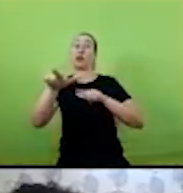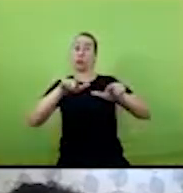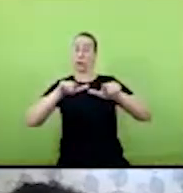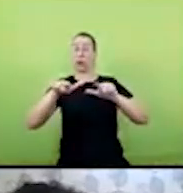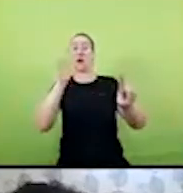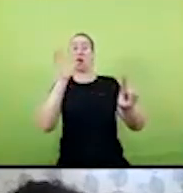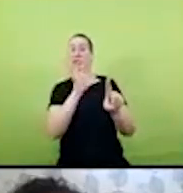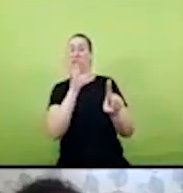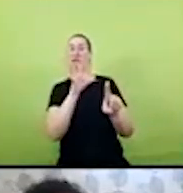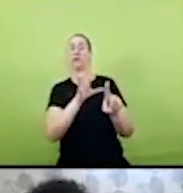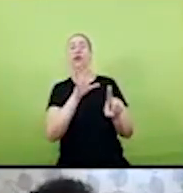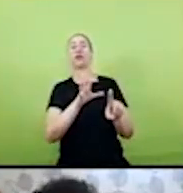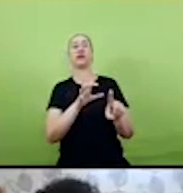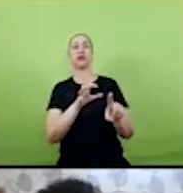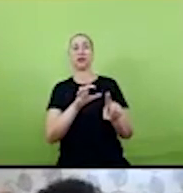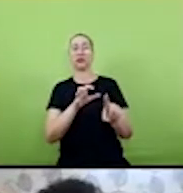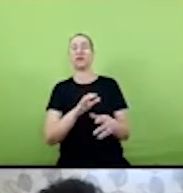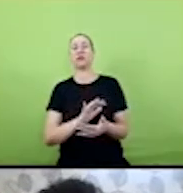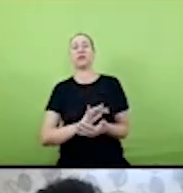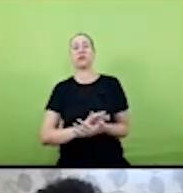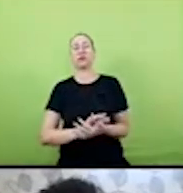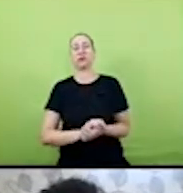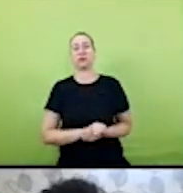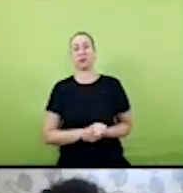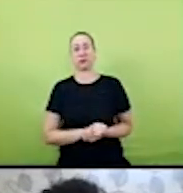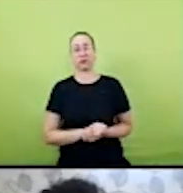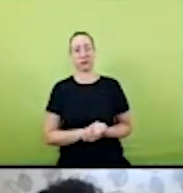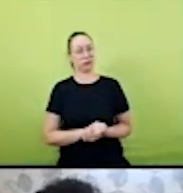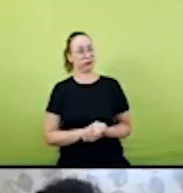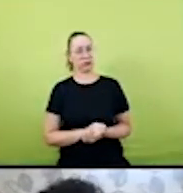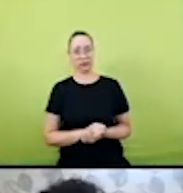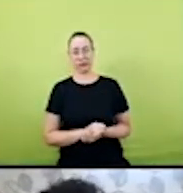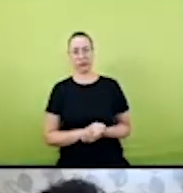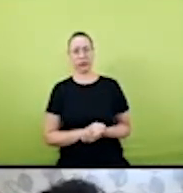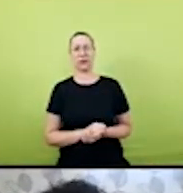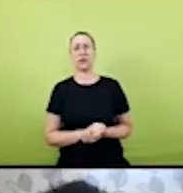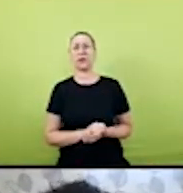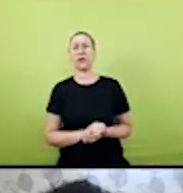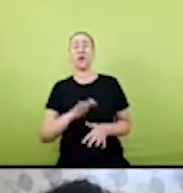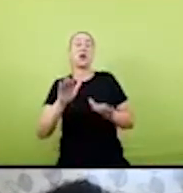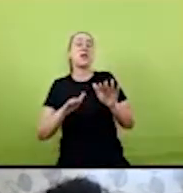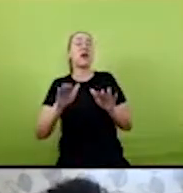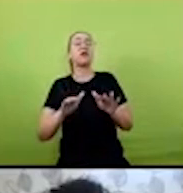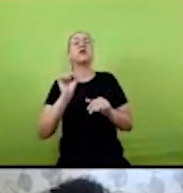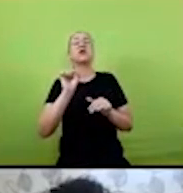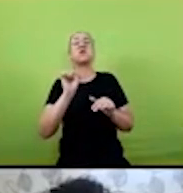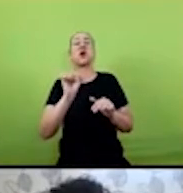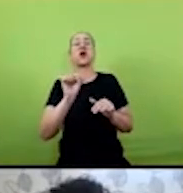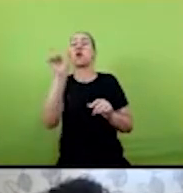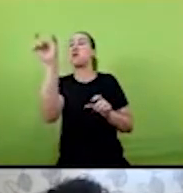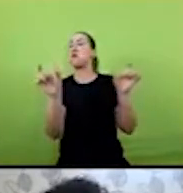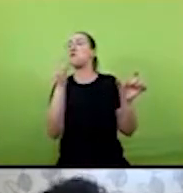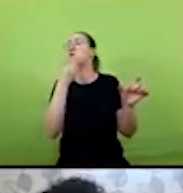trabalho, normalmente de uma posição hierárquica superior, de uma pessoa de posição